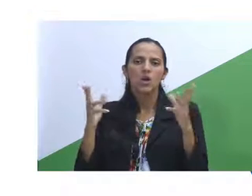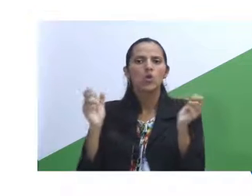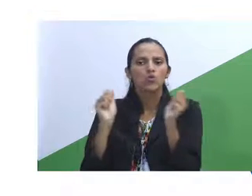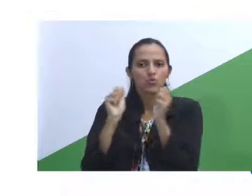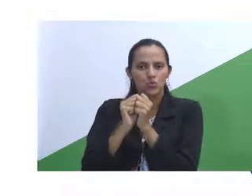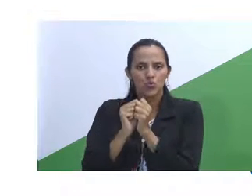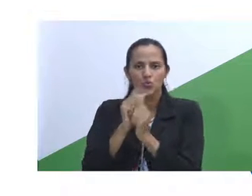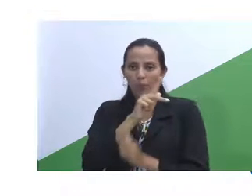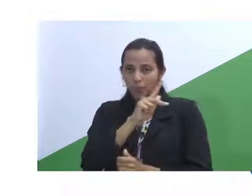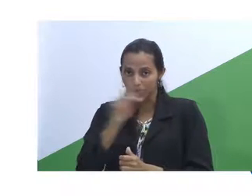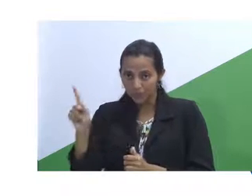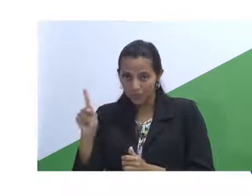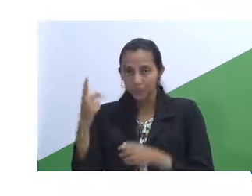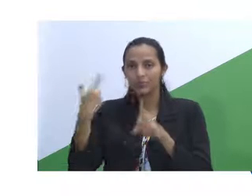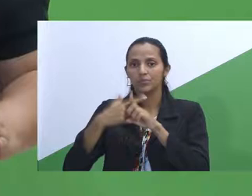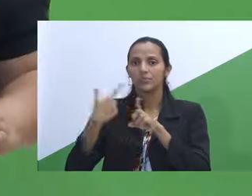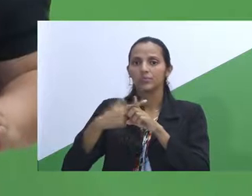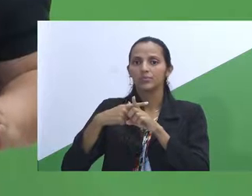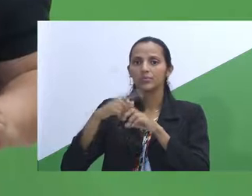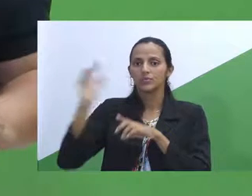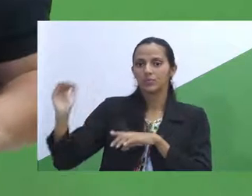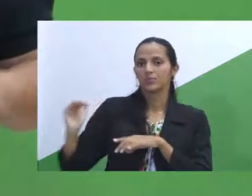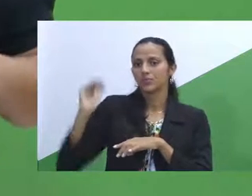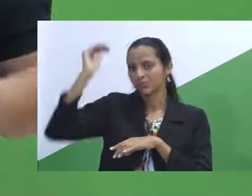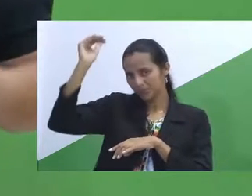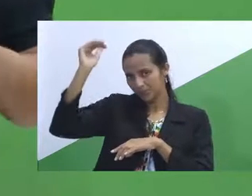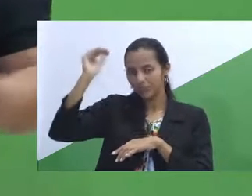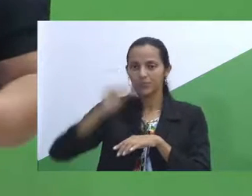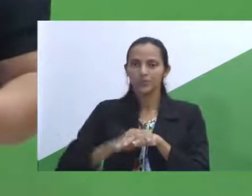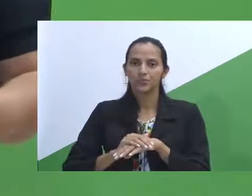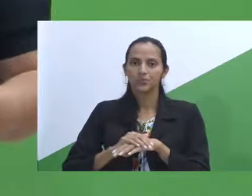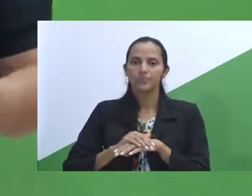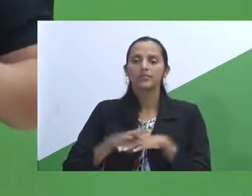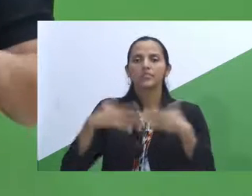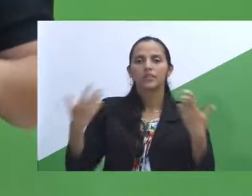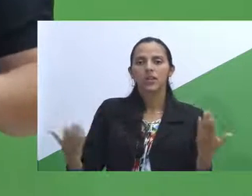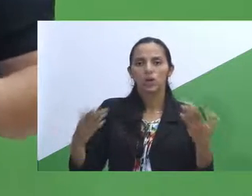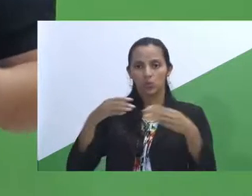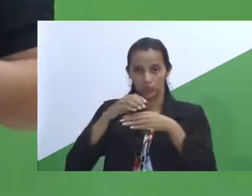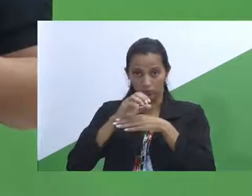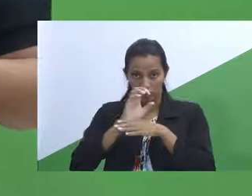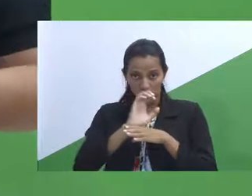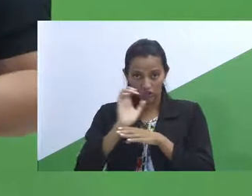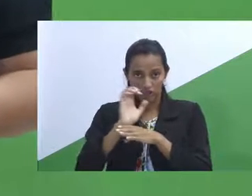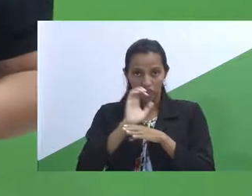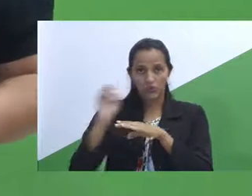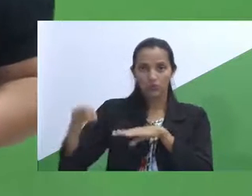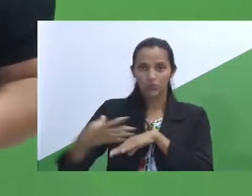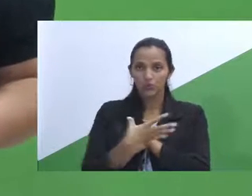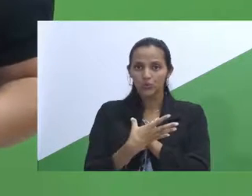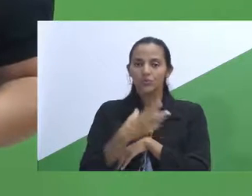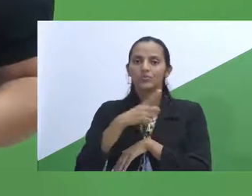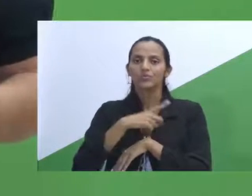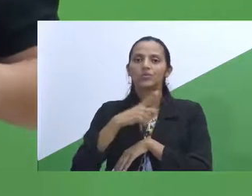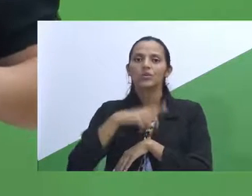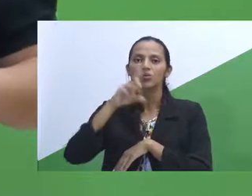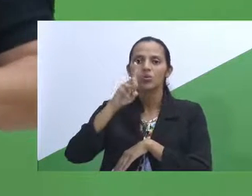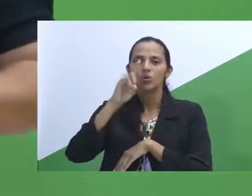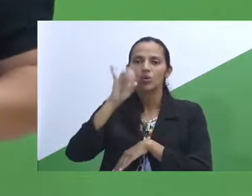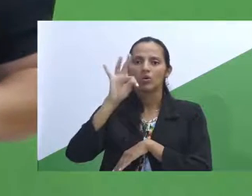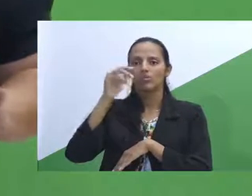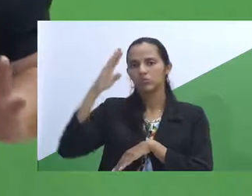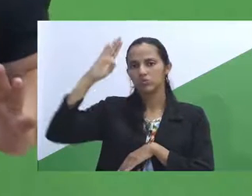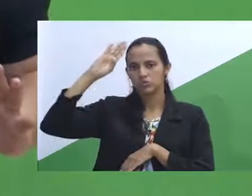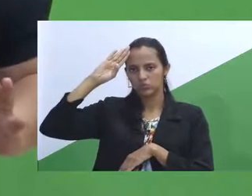dele, né? Então, quer dizer, nesse primeiro momento, o Estado Novo, ele vem, então, como uma forma de uma ditadura. Por quê?